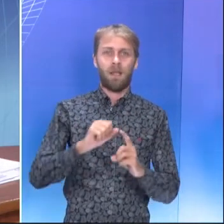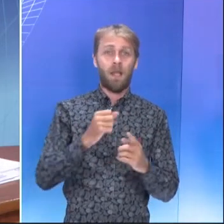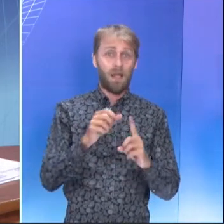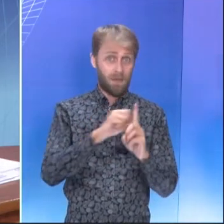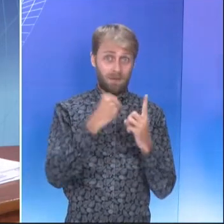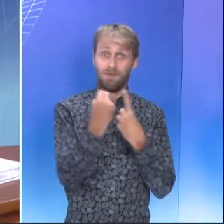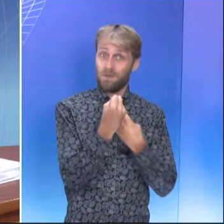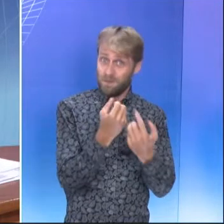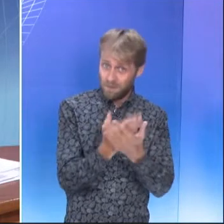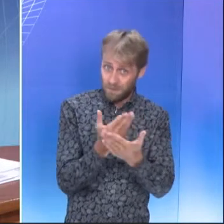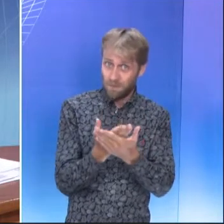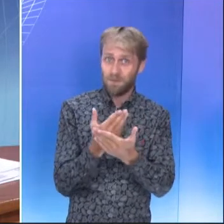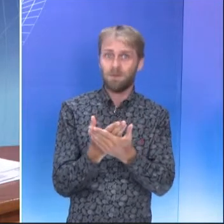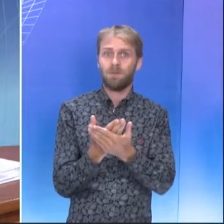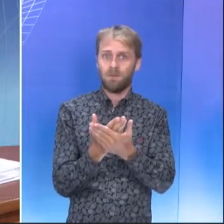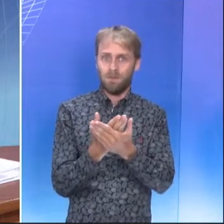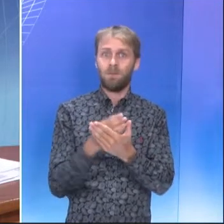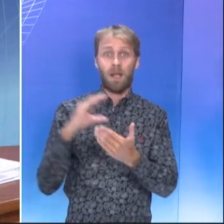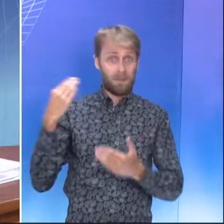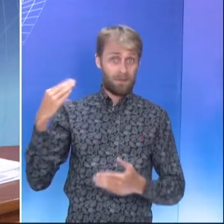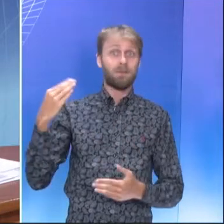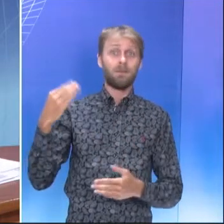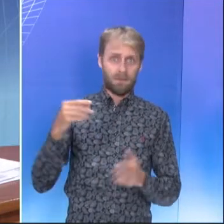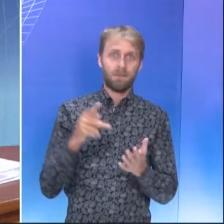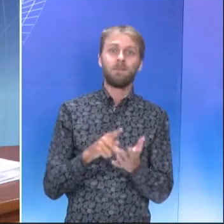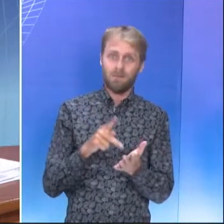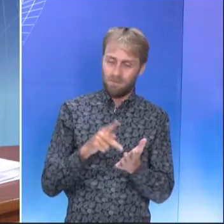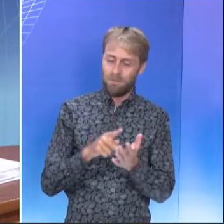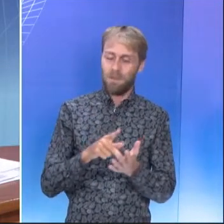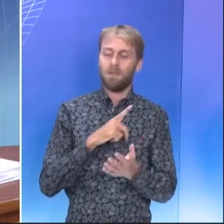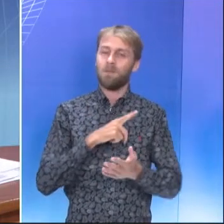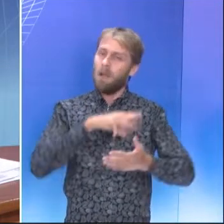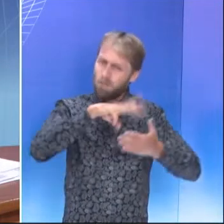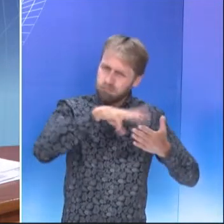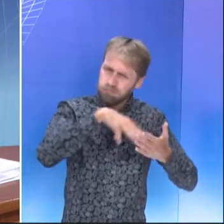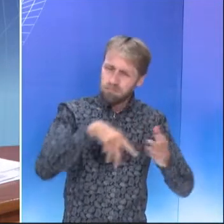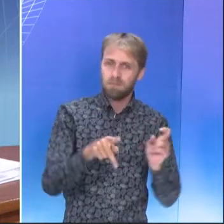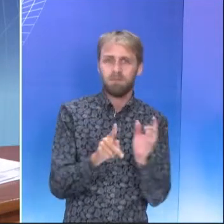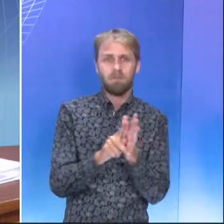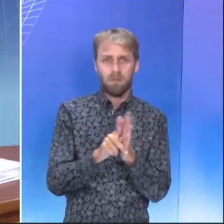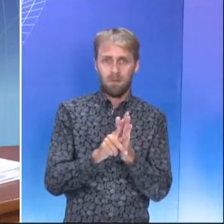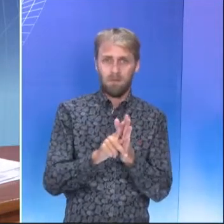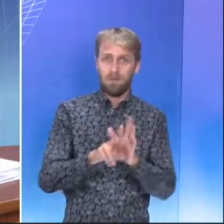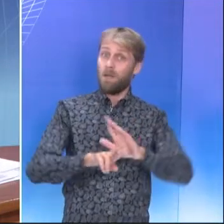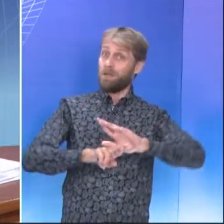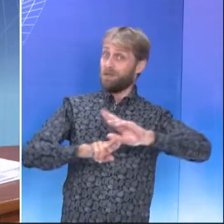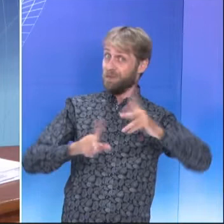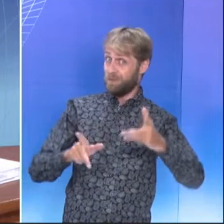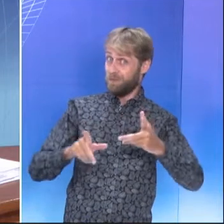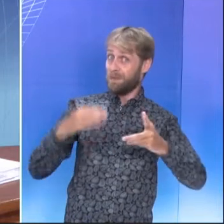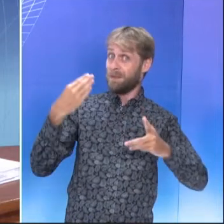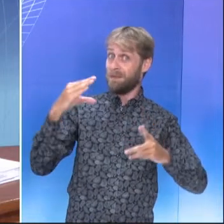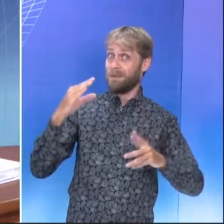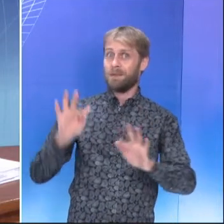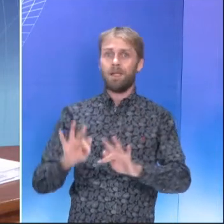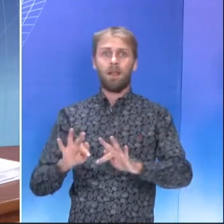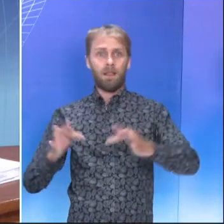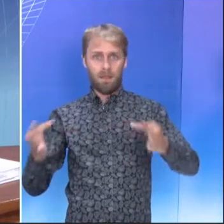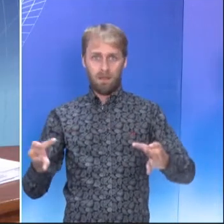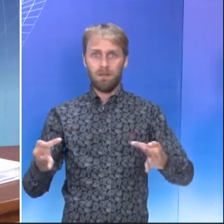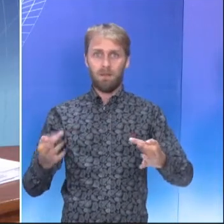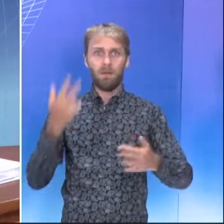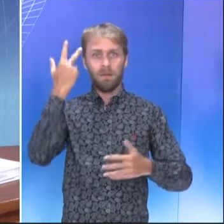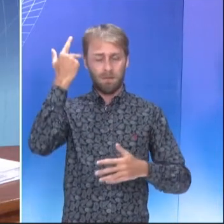geral, ela é uma ciência que tem seus métodos, diferente das ciências naturais, porém ela tem métodos científicos